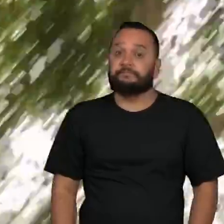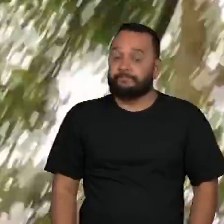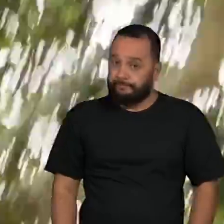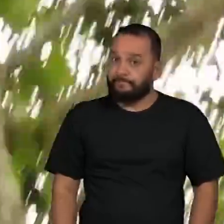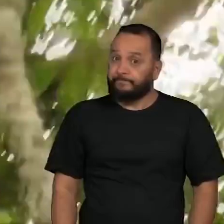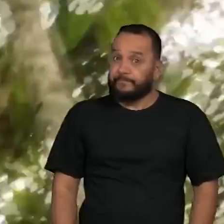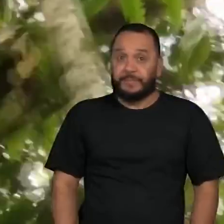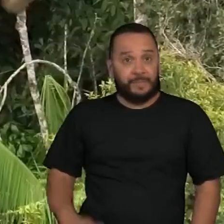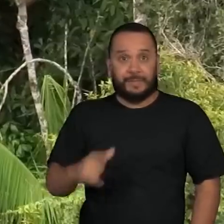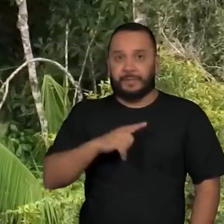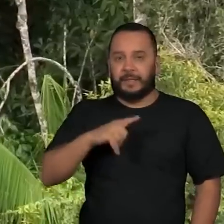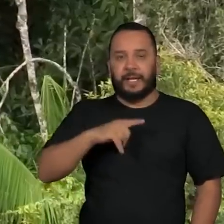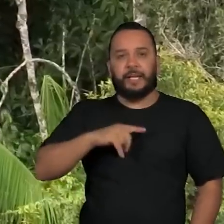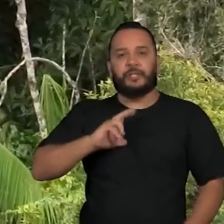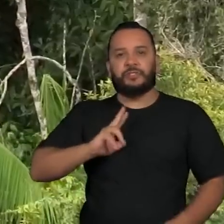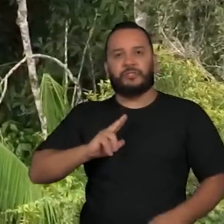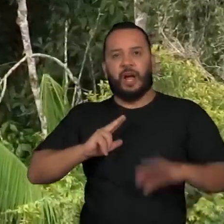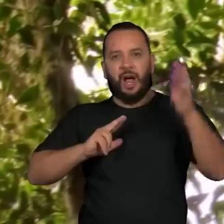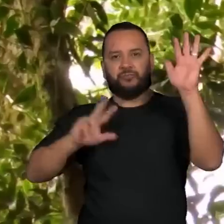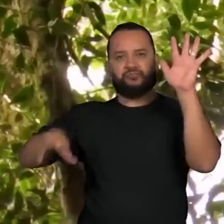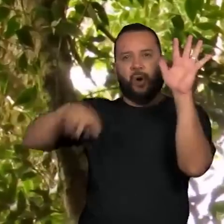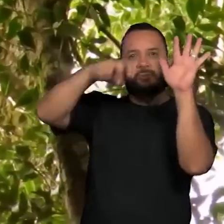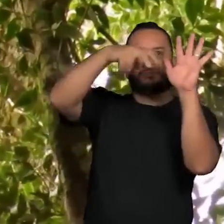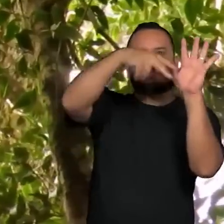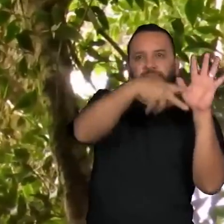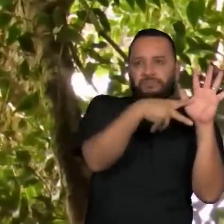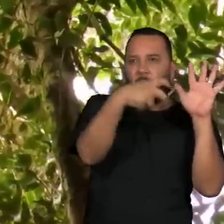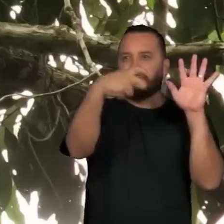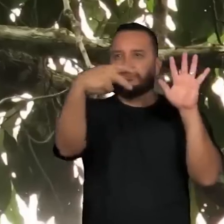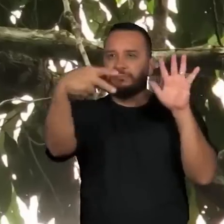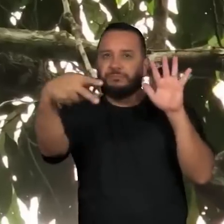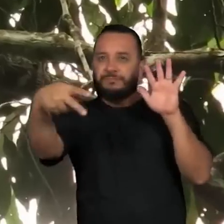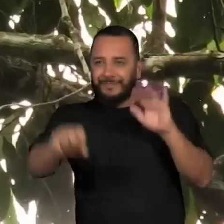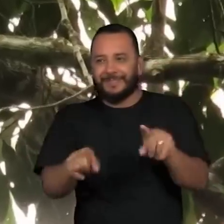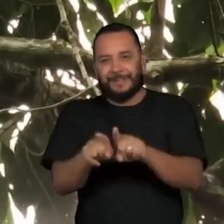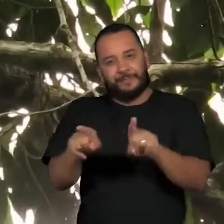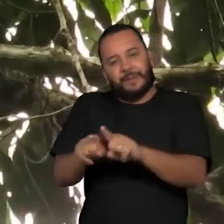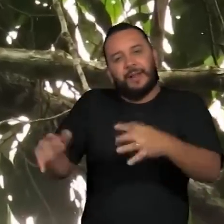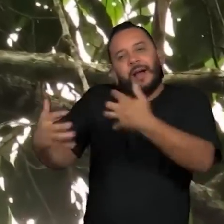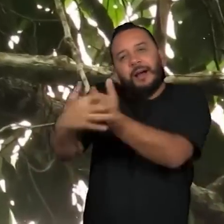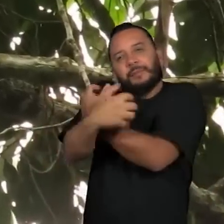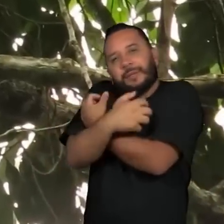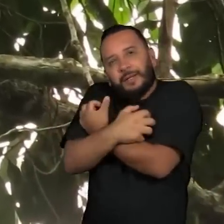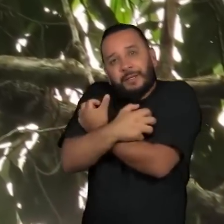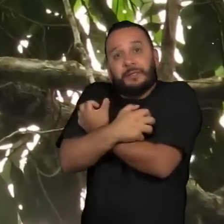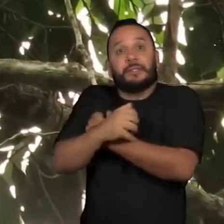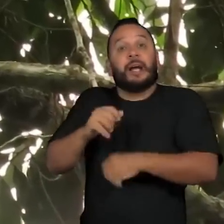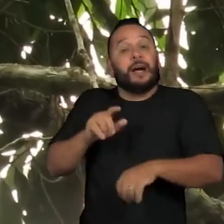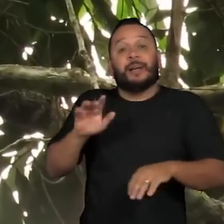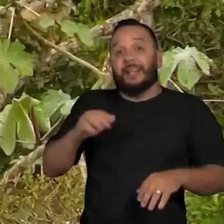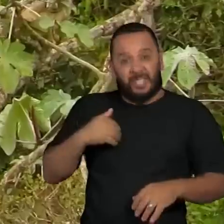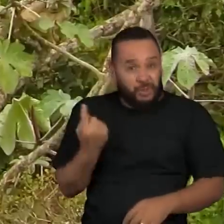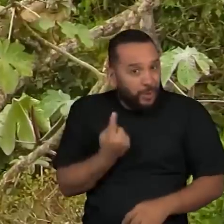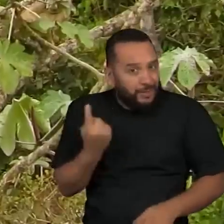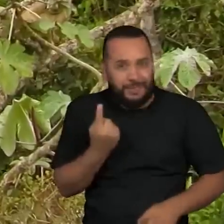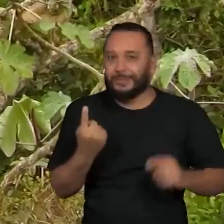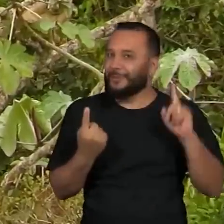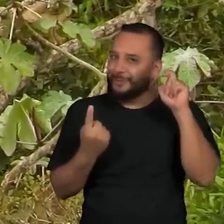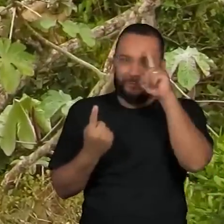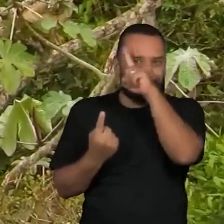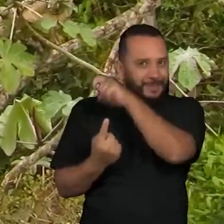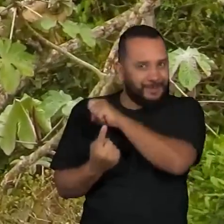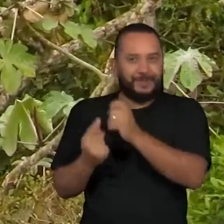Entre um salto e outro, um abraço, momentos de solidão são raros para um dos primatas